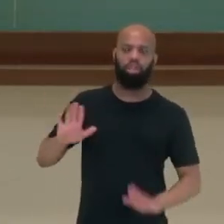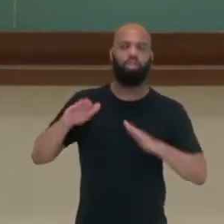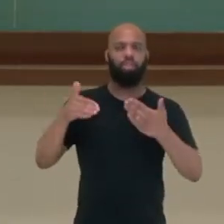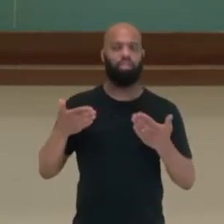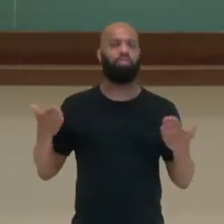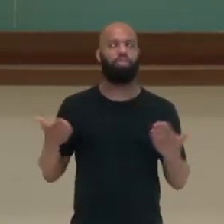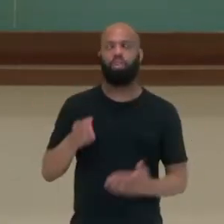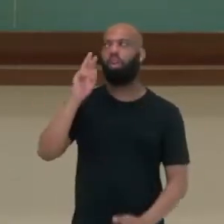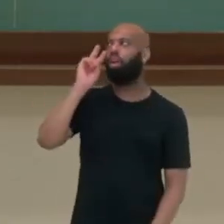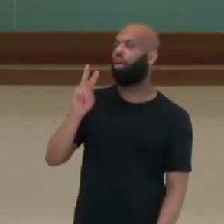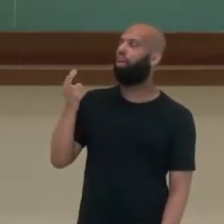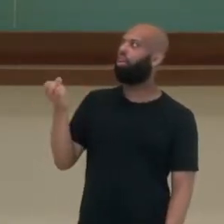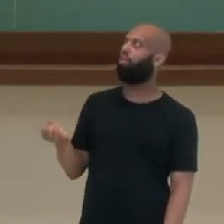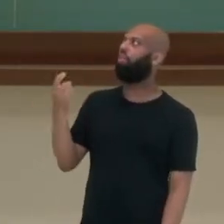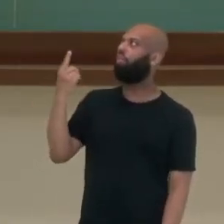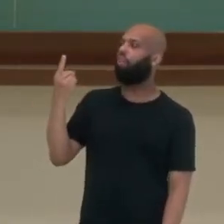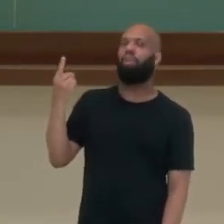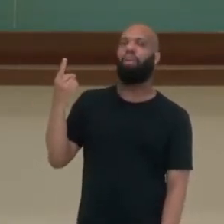olha e fala,